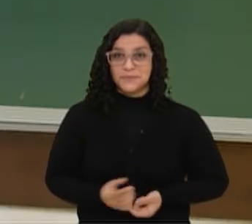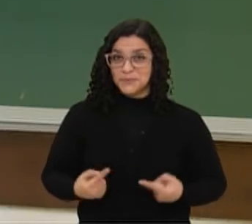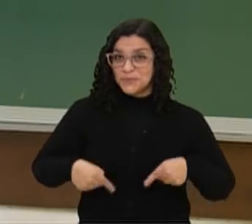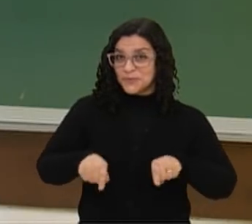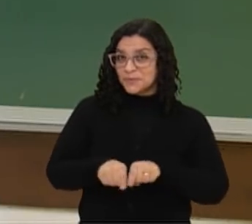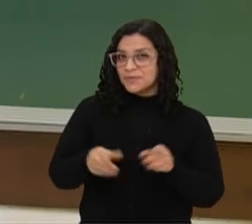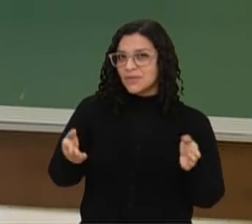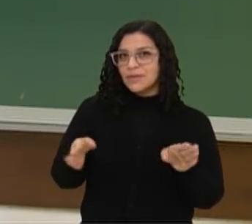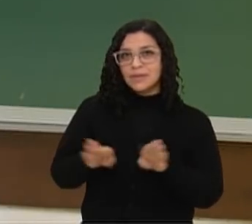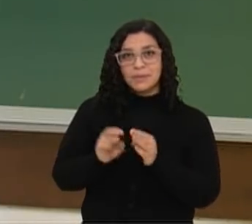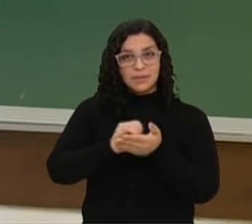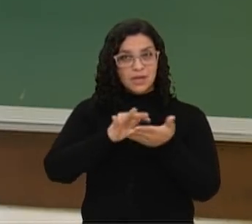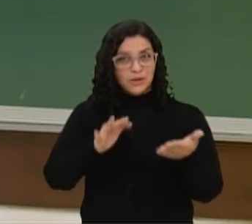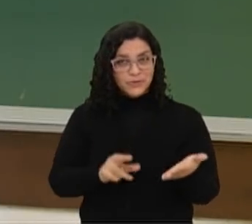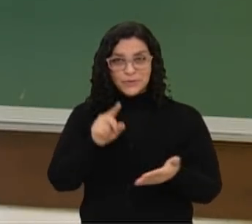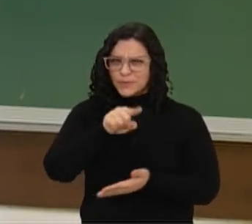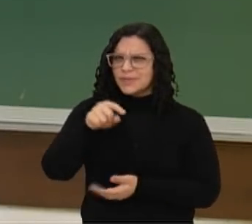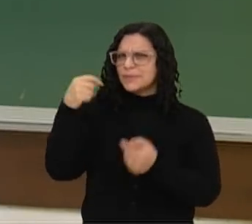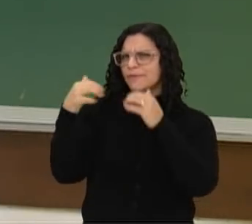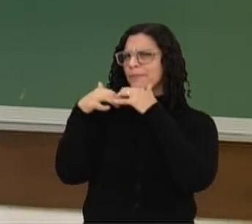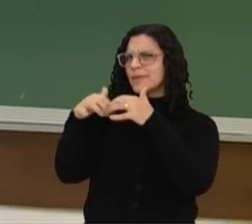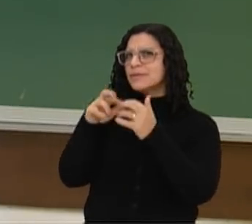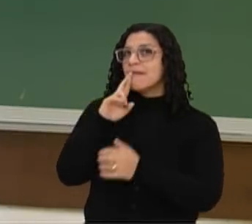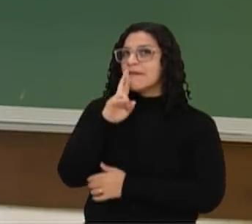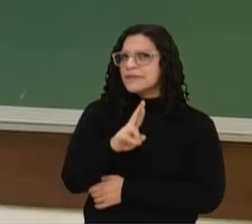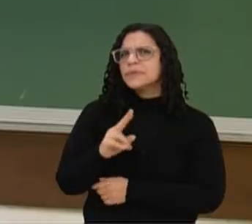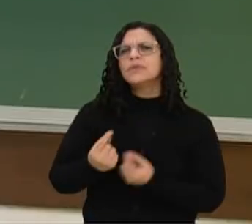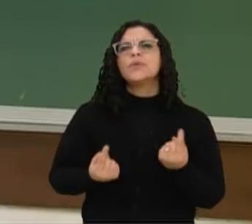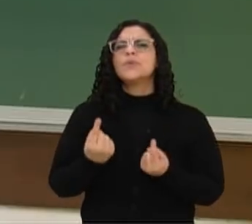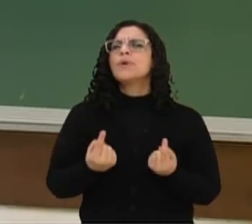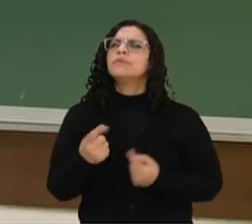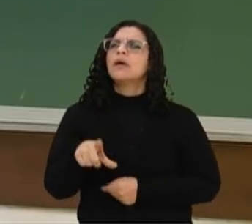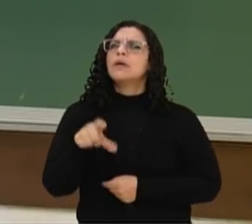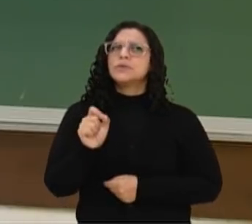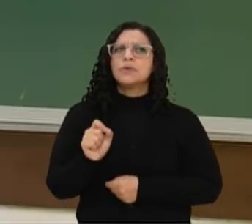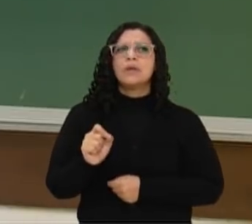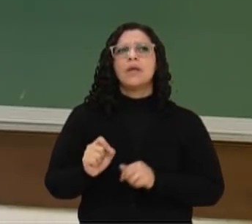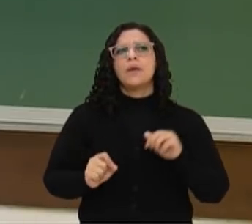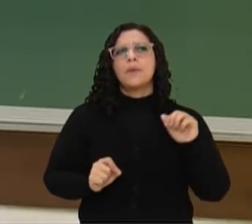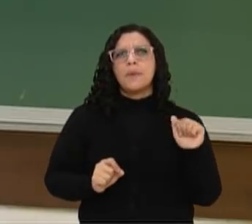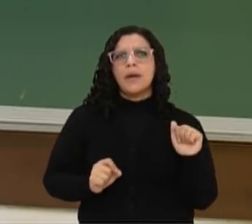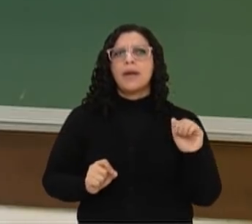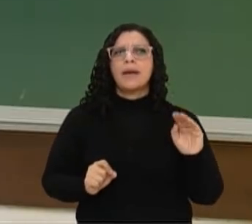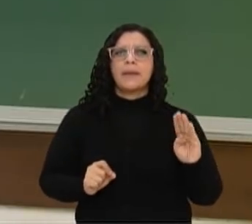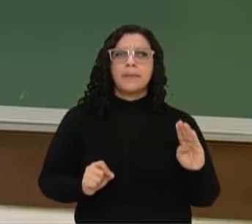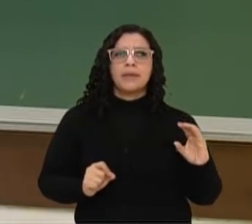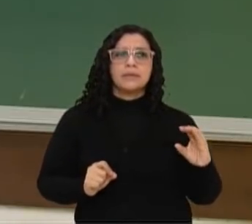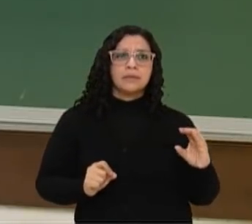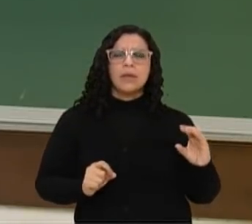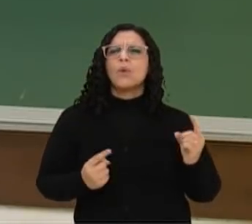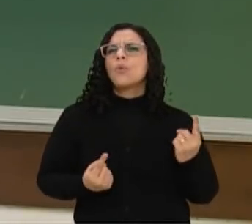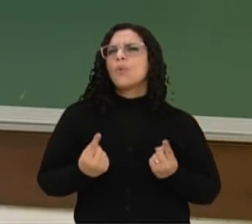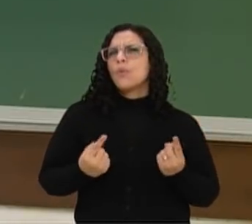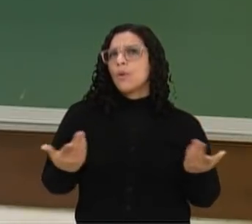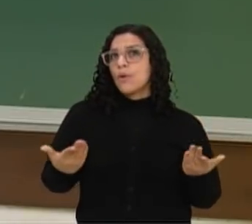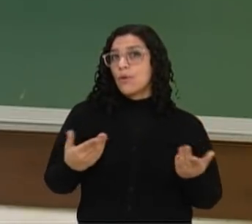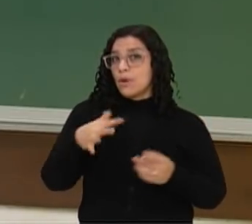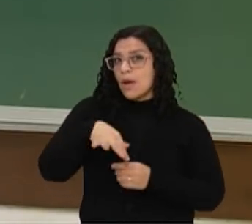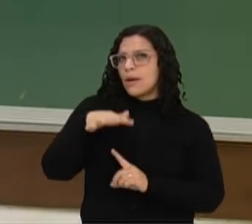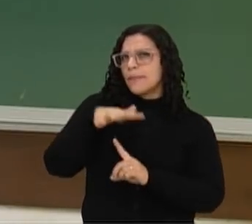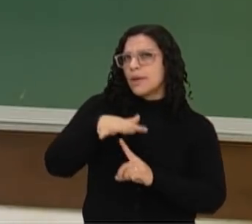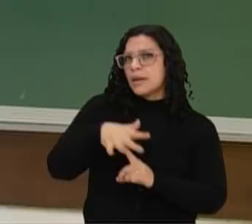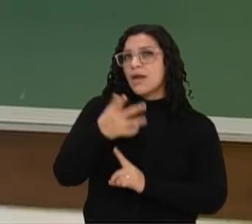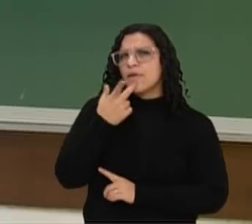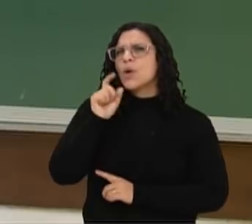Voltamos então ali com o exercício que ficou para vocês pensarem um pouquinho, né? Quando pensamos nas atividades do setor primário paranaense, é